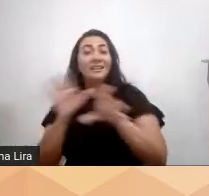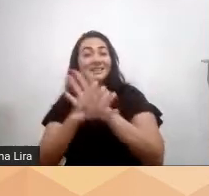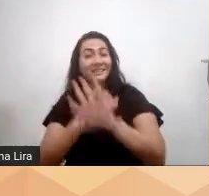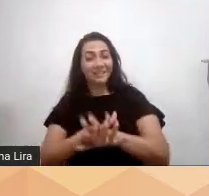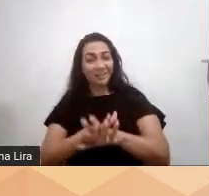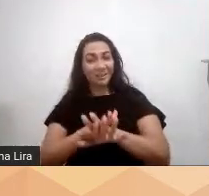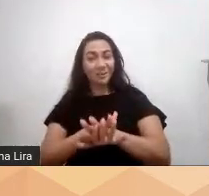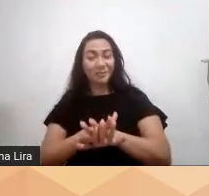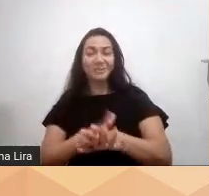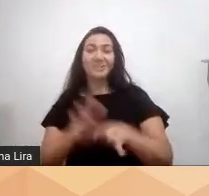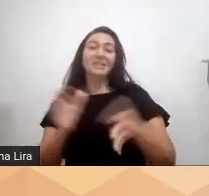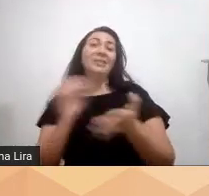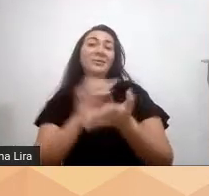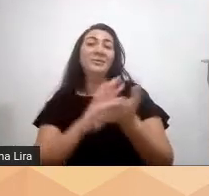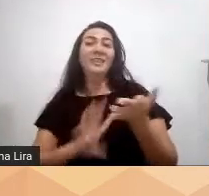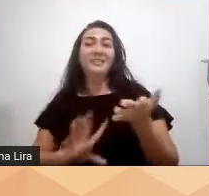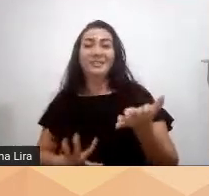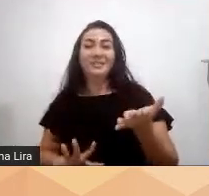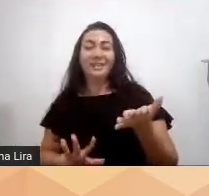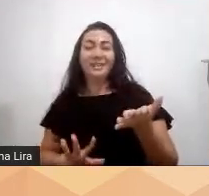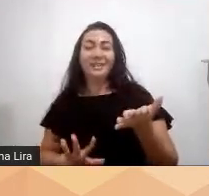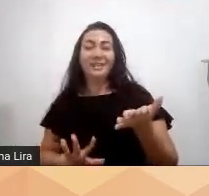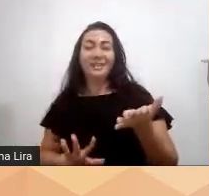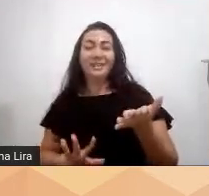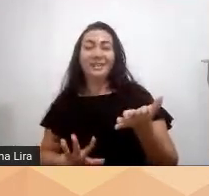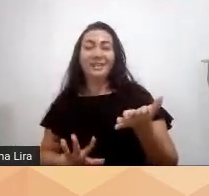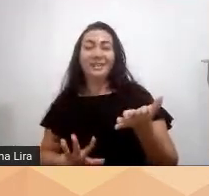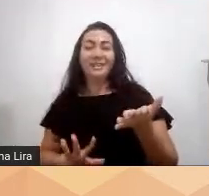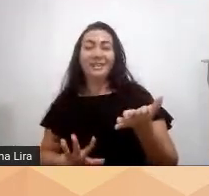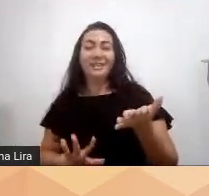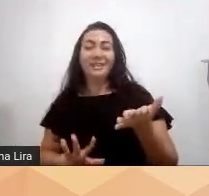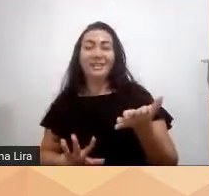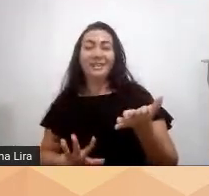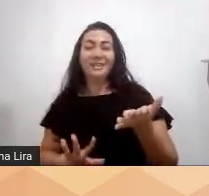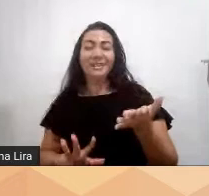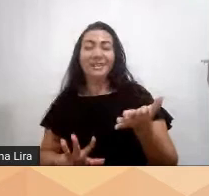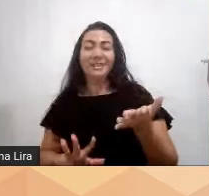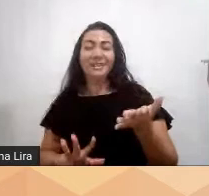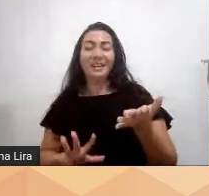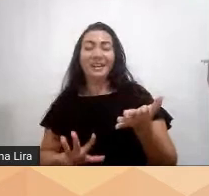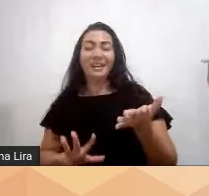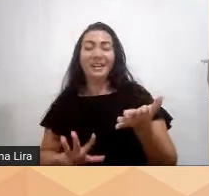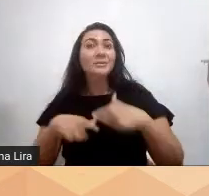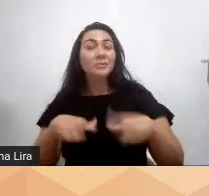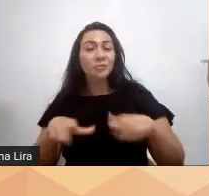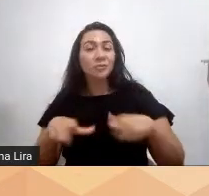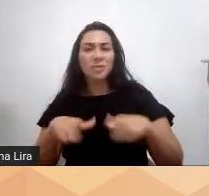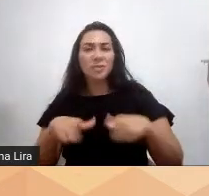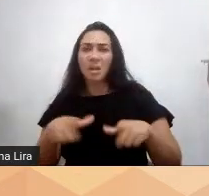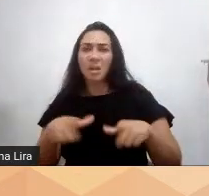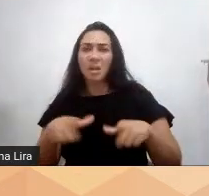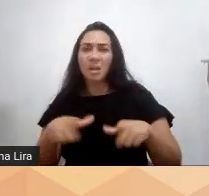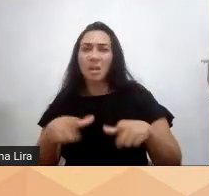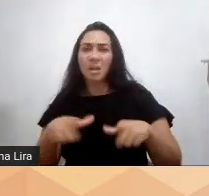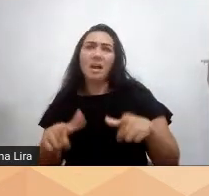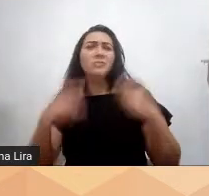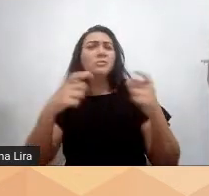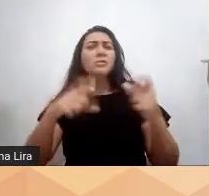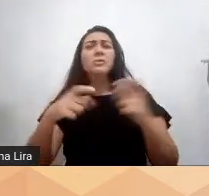que vocês forem desenvolver no seu local de trabalho, vocês têm que pensar sim em